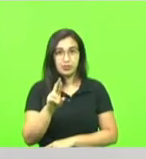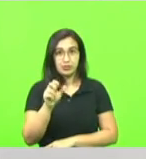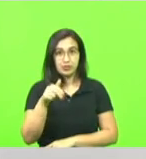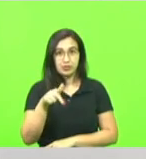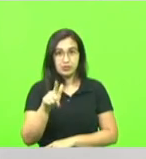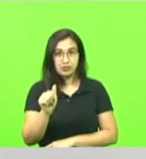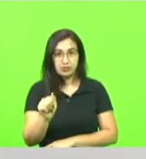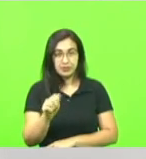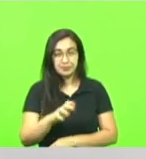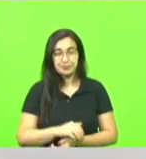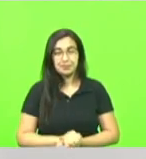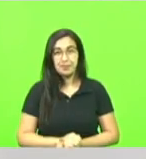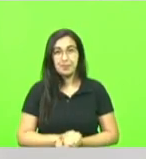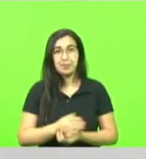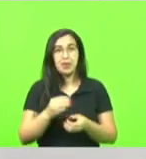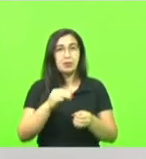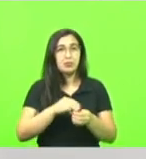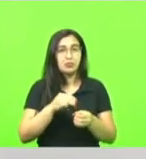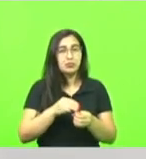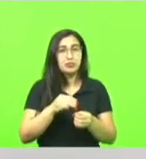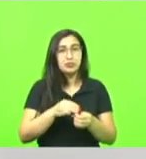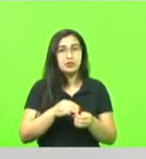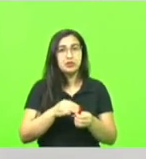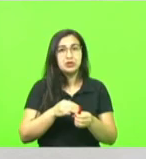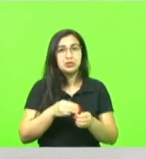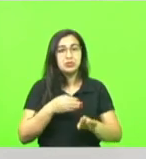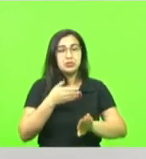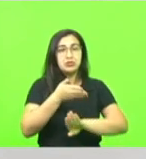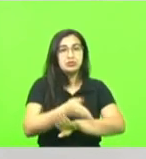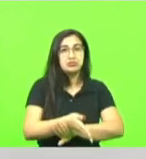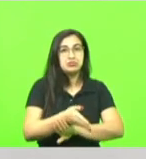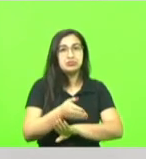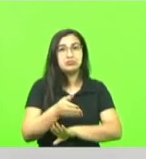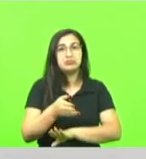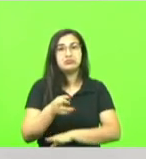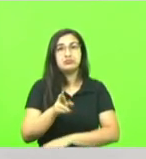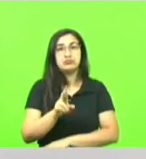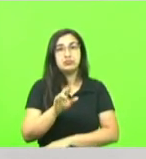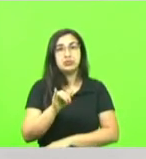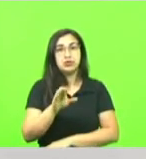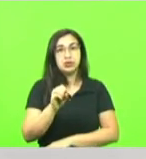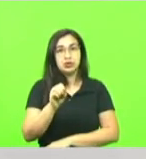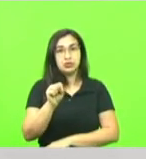De Ituporanga, ele pode seguir para Rio do Sul.